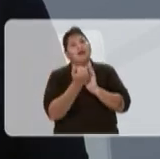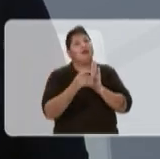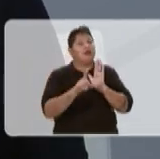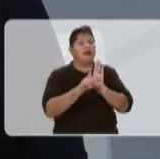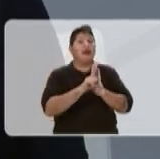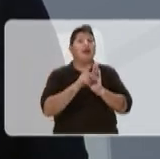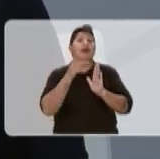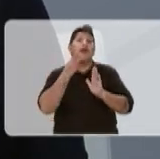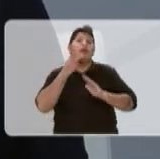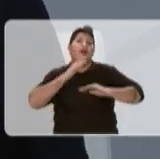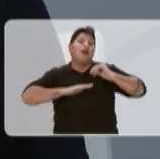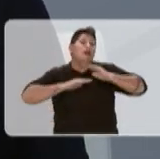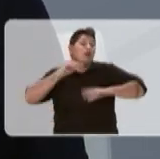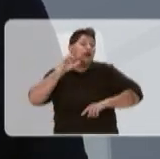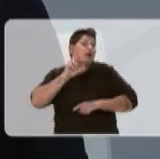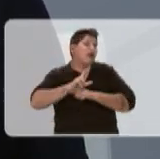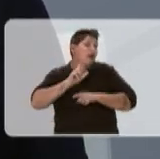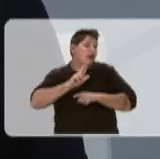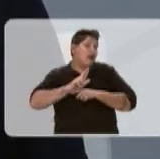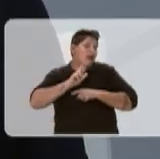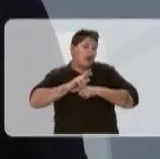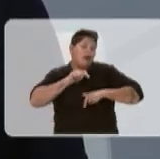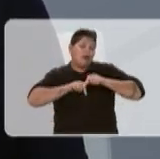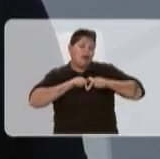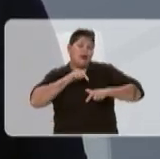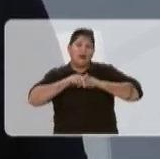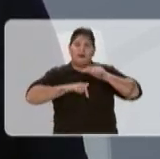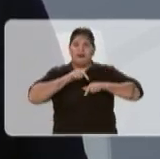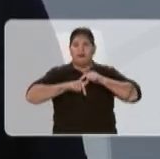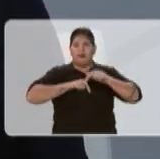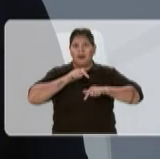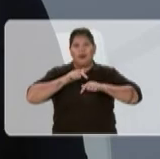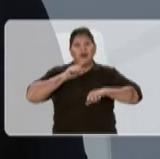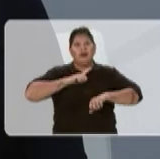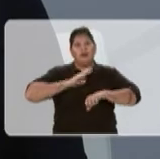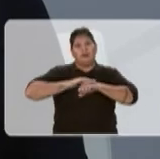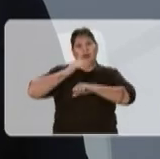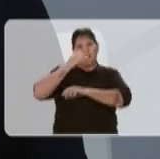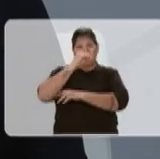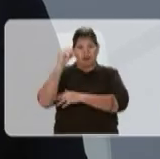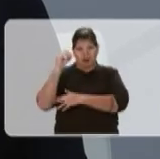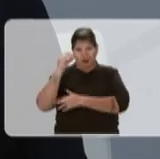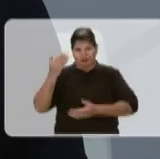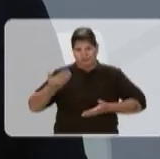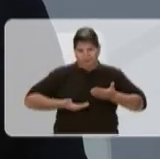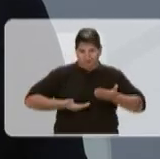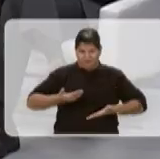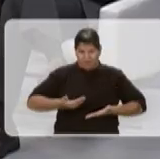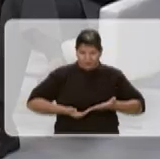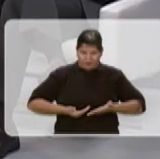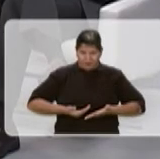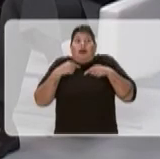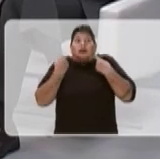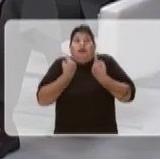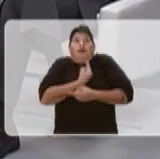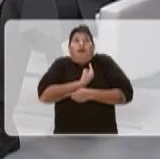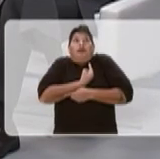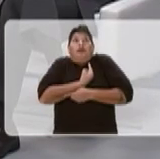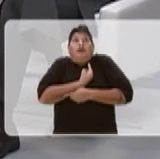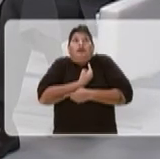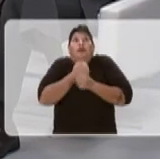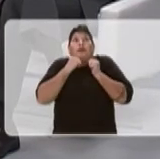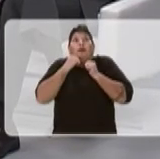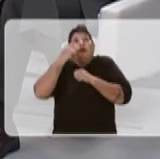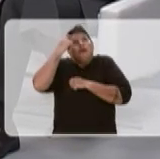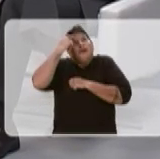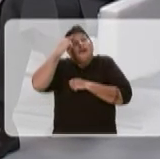lei que diz respeito à reserva de postos de trabalho em empresas com 100 ou mais empregados. E a gente pode até